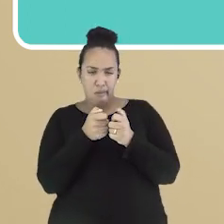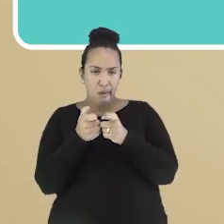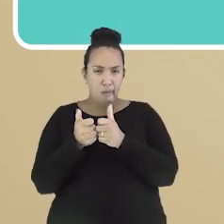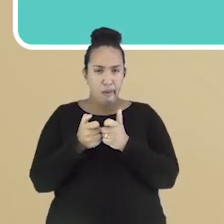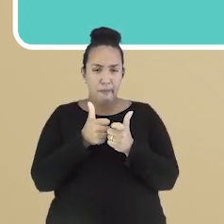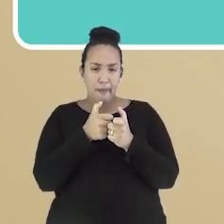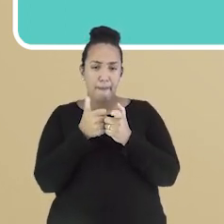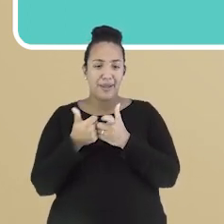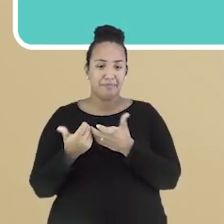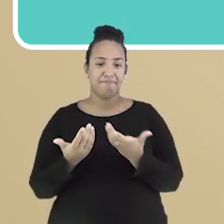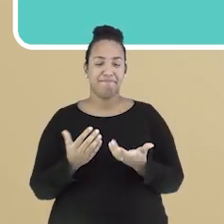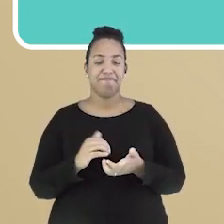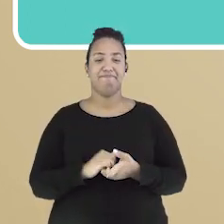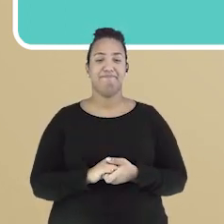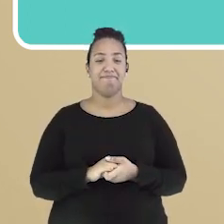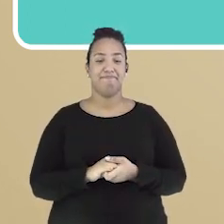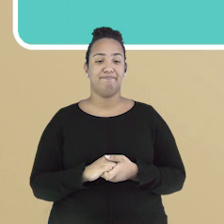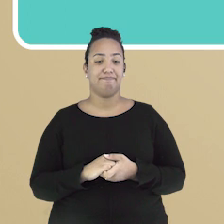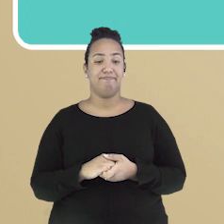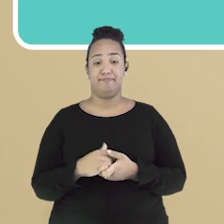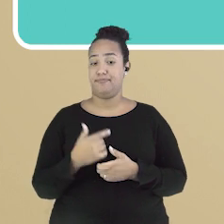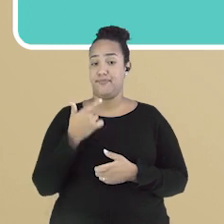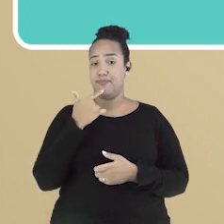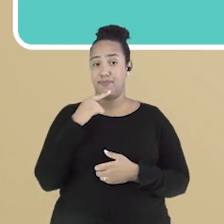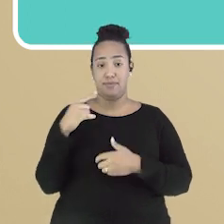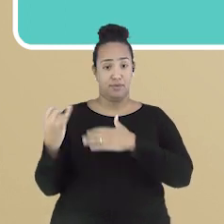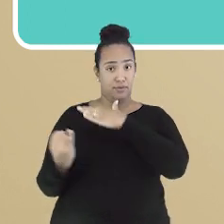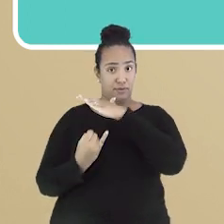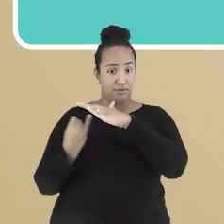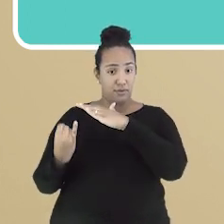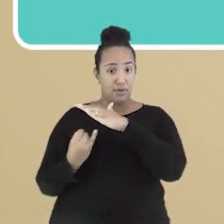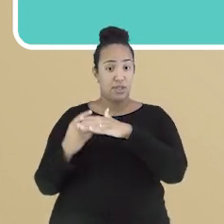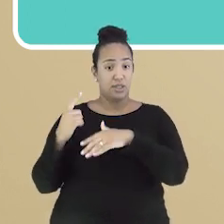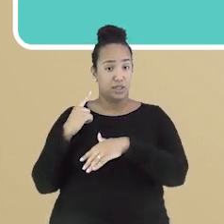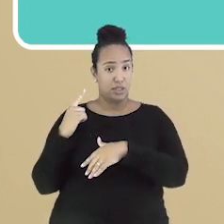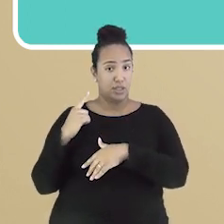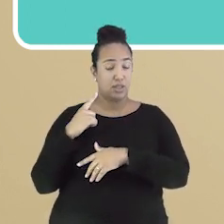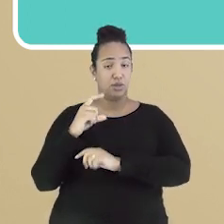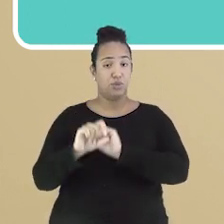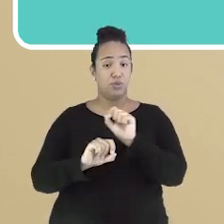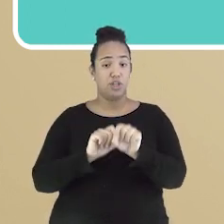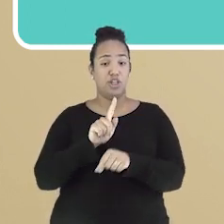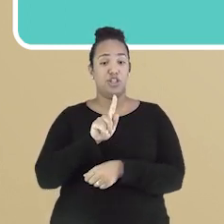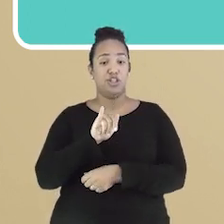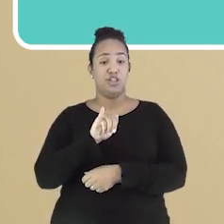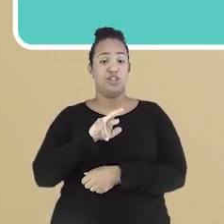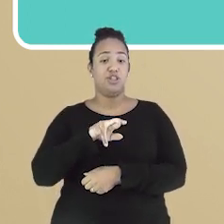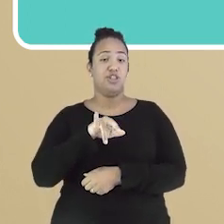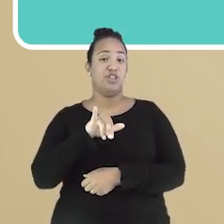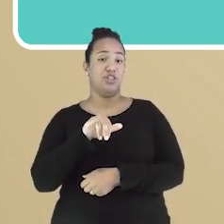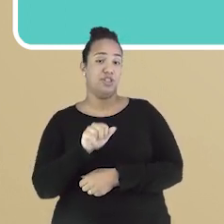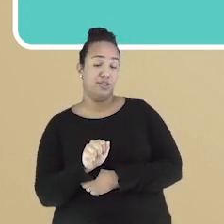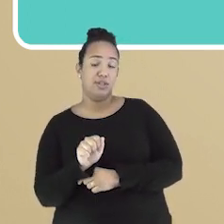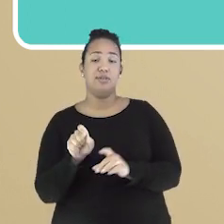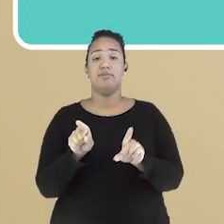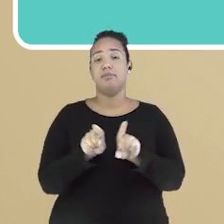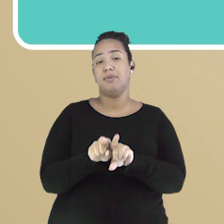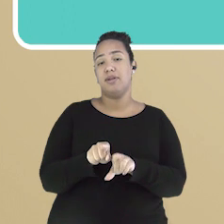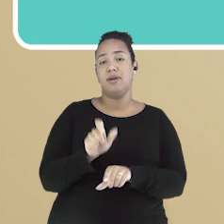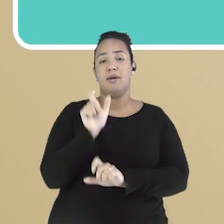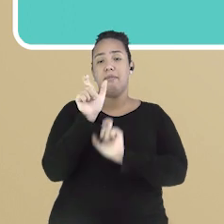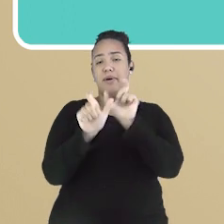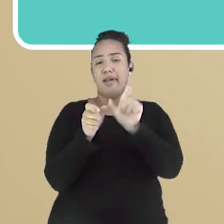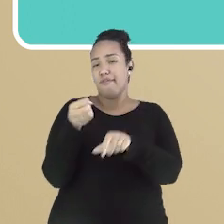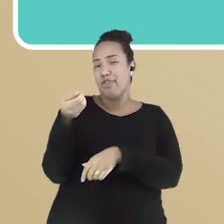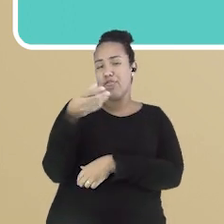jogando jogos online. A norma coloquial é marcada pela presença de gírias, neologismos, isto é, palavras novas que